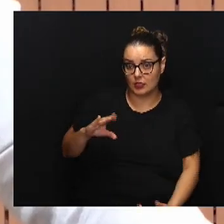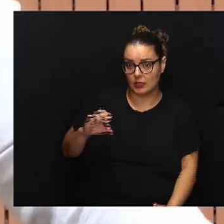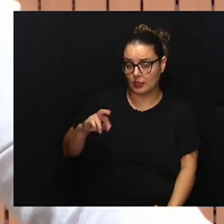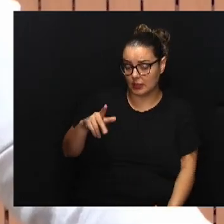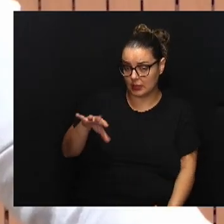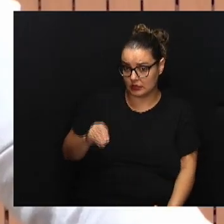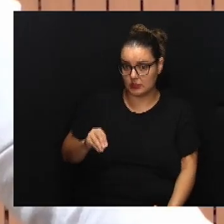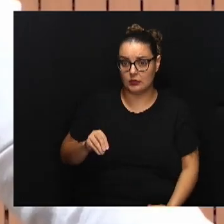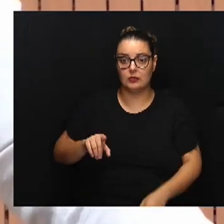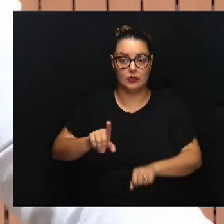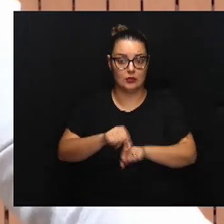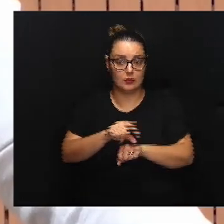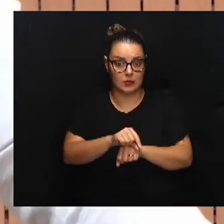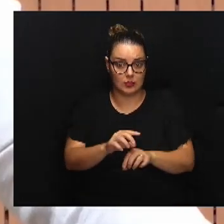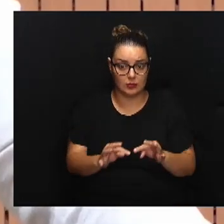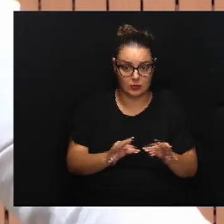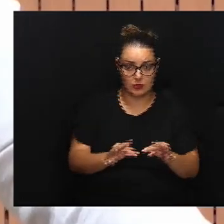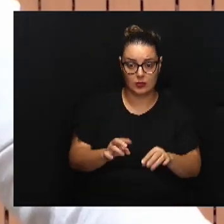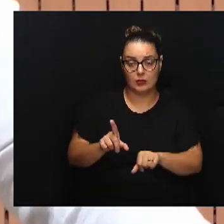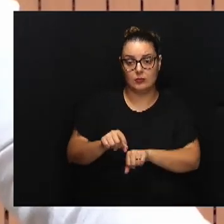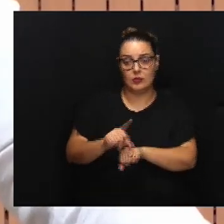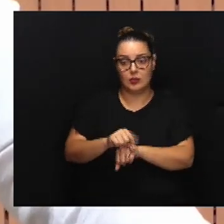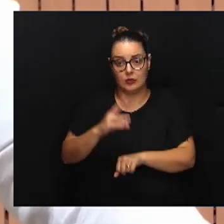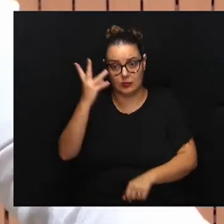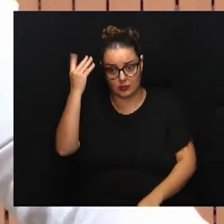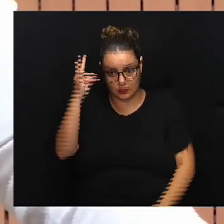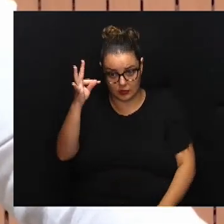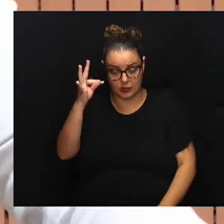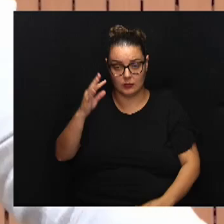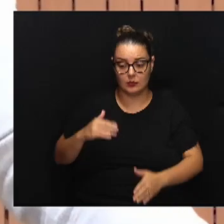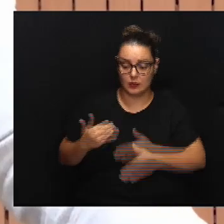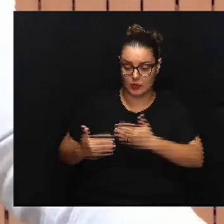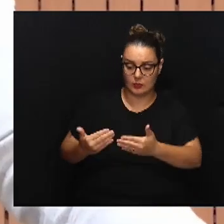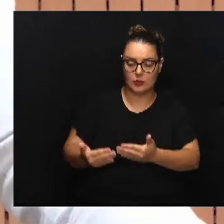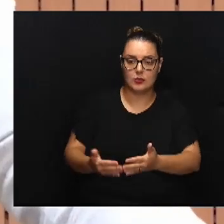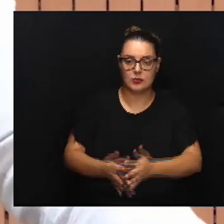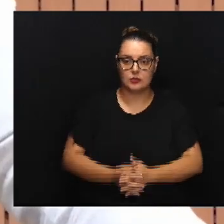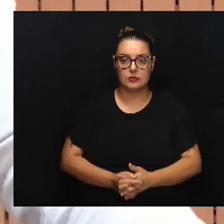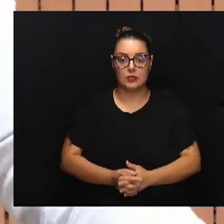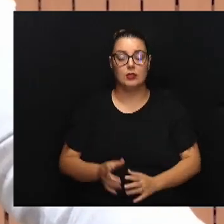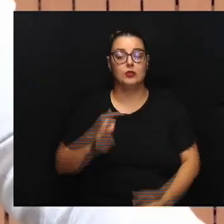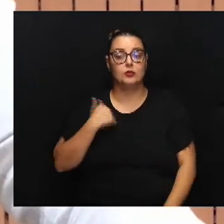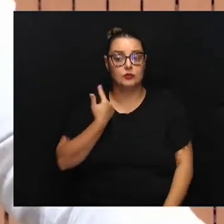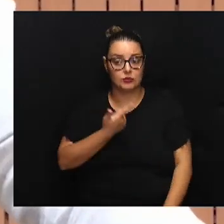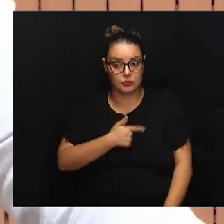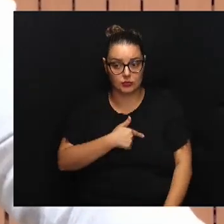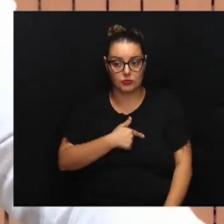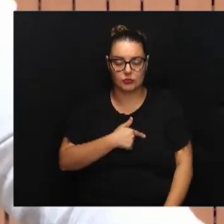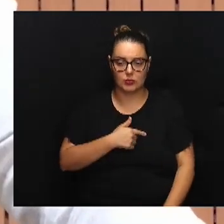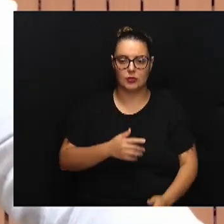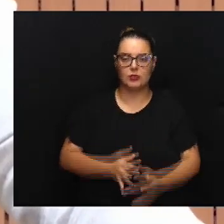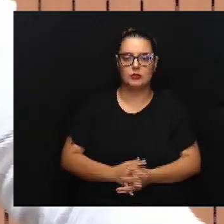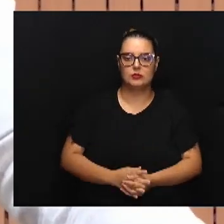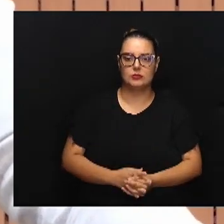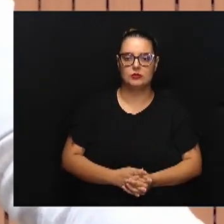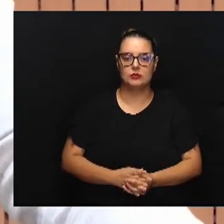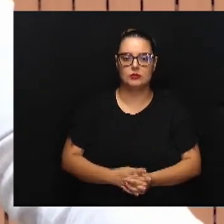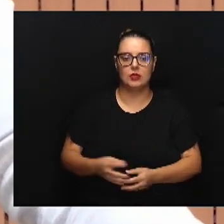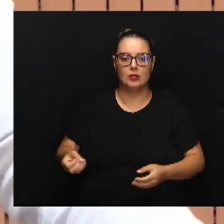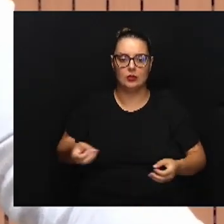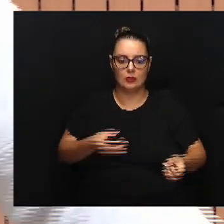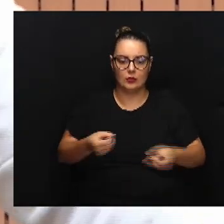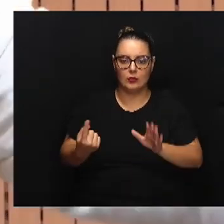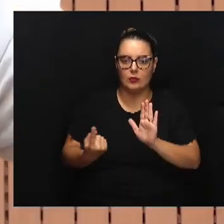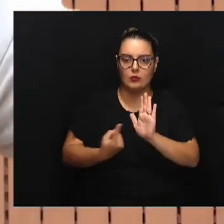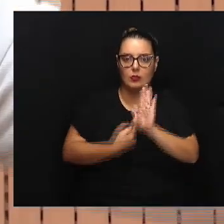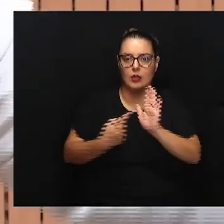quanto argumentos teóricos para a retomada desse processo, nós fomos a atualizar o marco